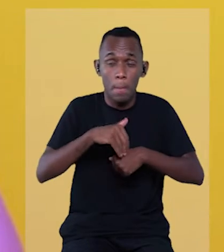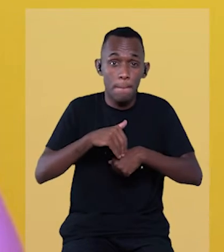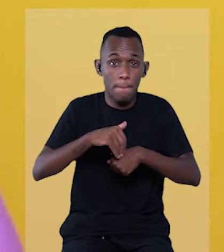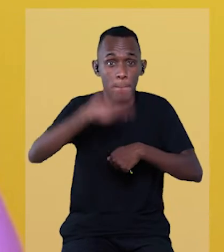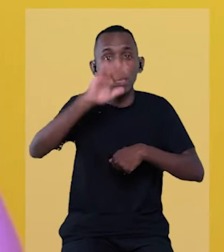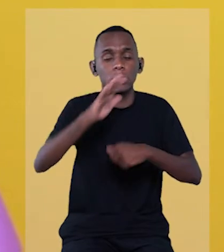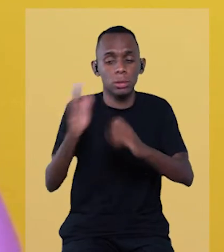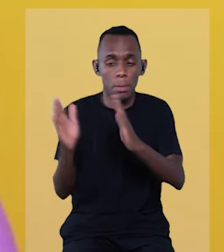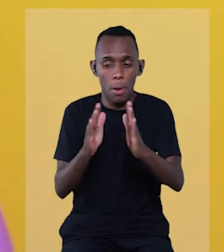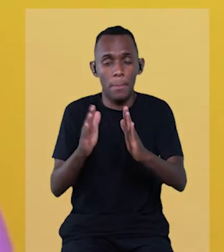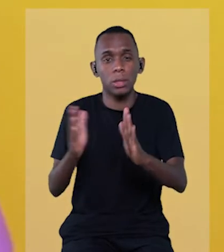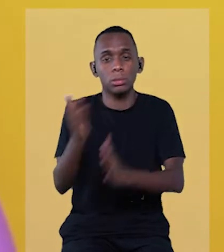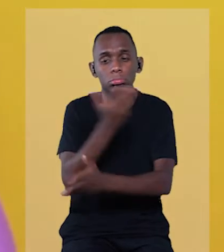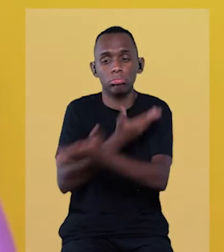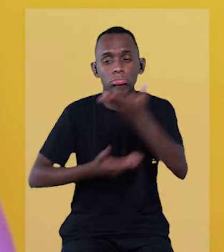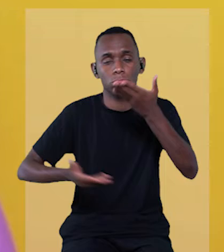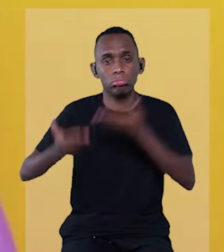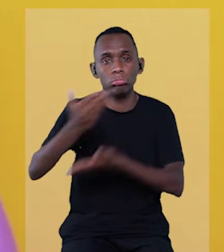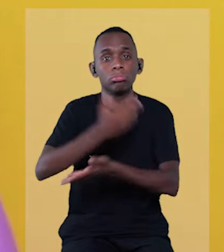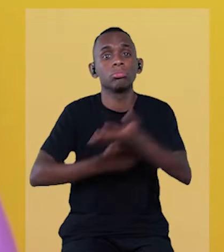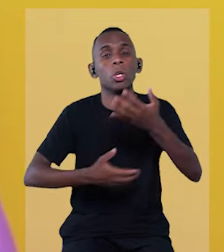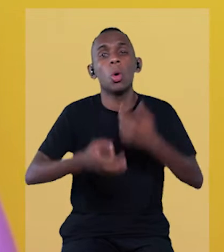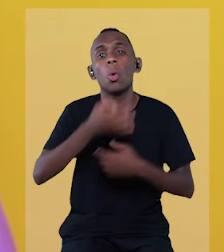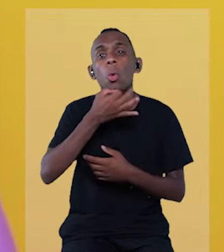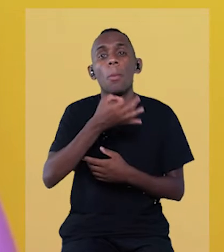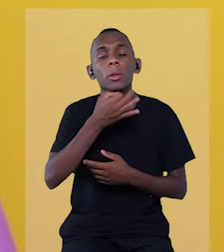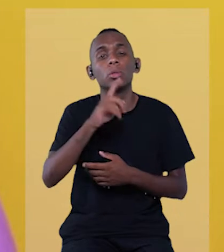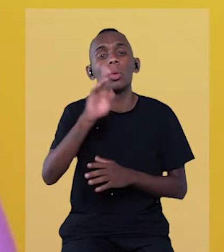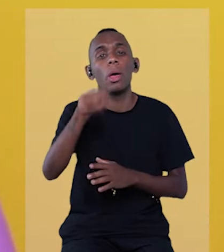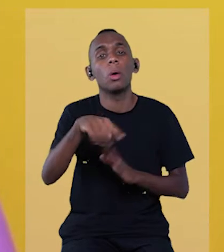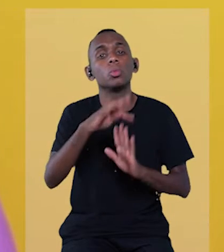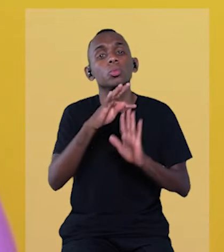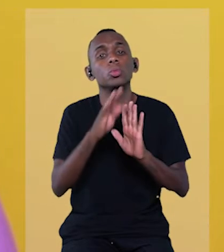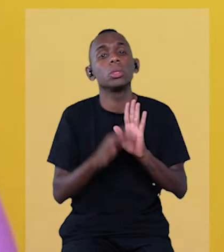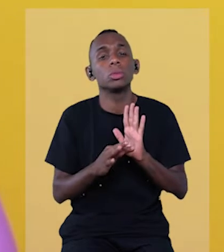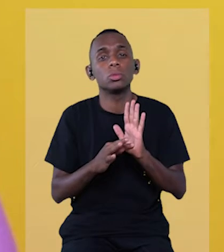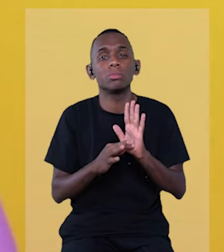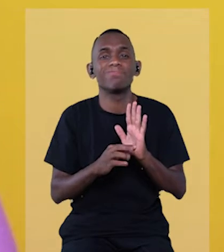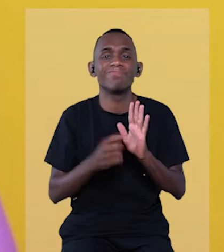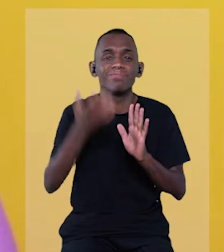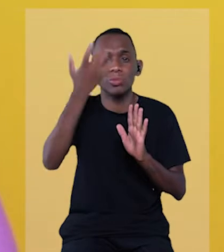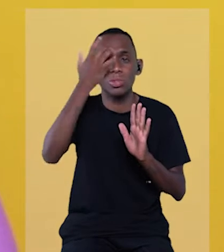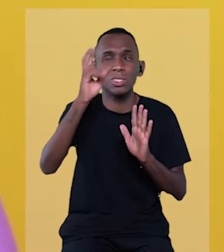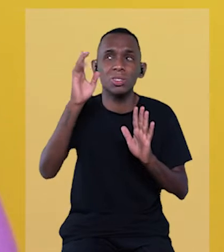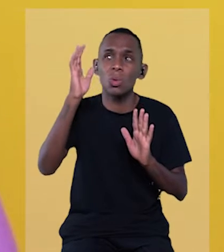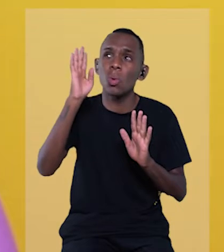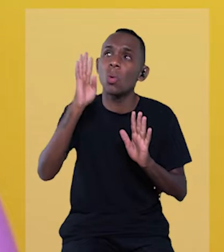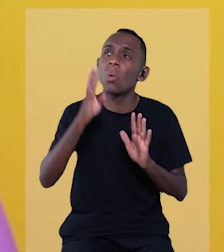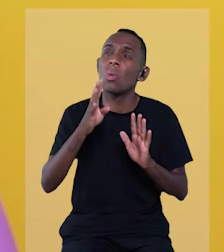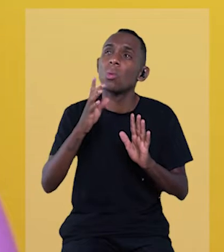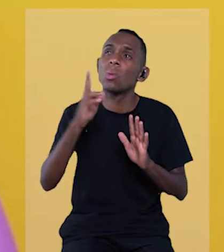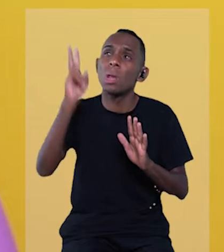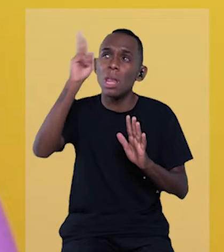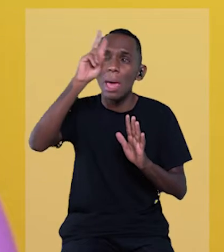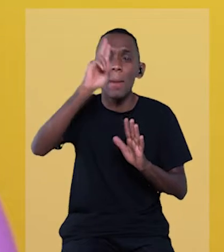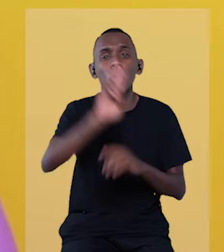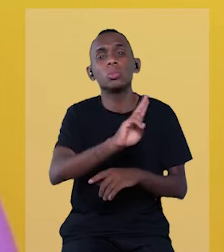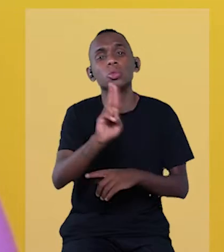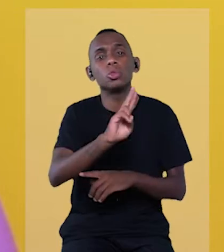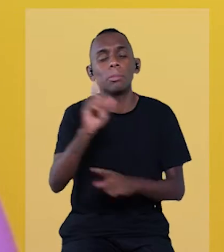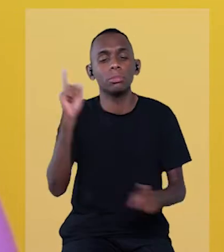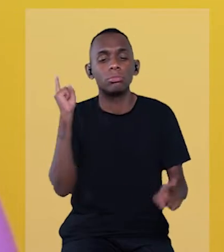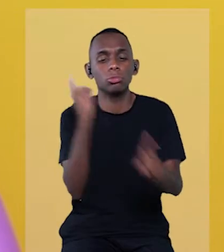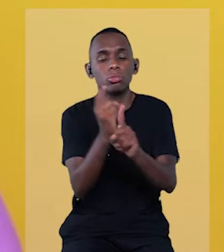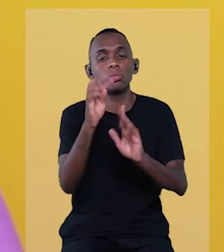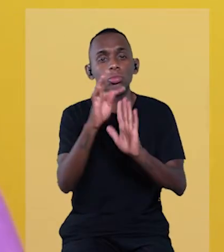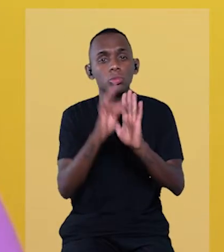gostou, e ele, na época que ele compartilhou bem e comentou, foi um texto. Eu não sei se eu vou conseguir lembrar o nome dele para tentar achar